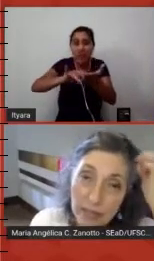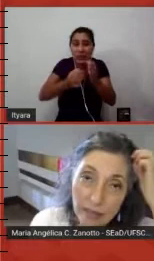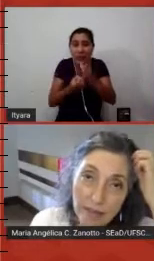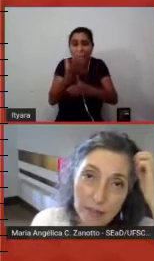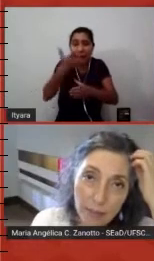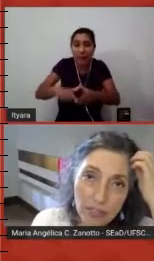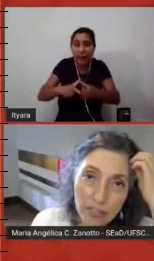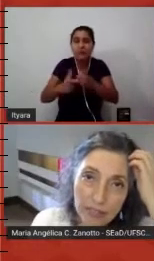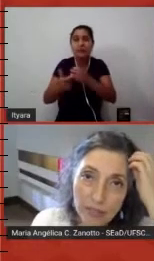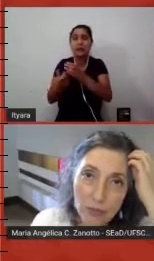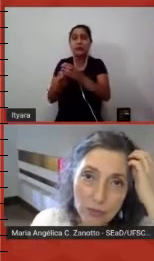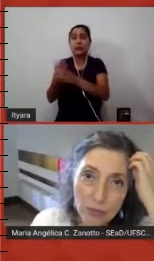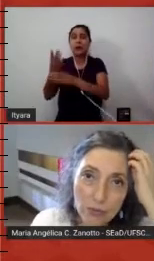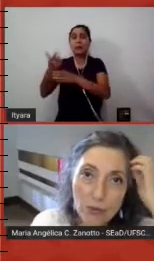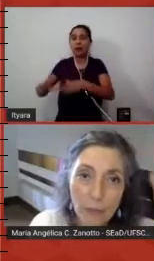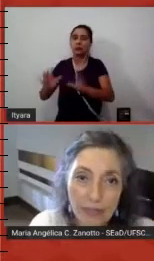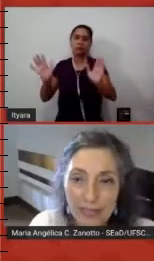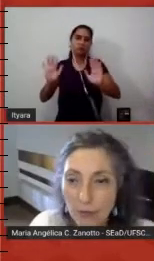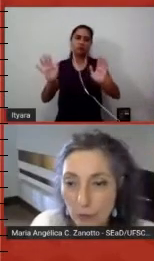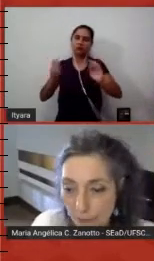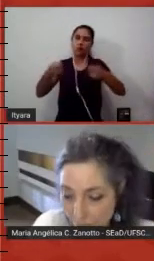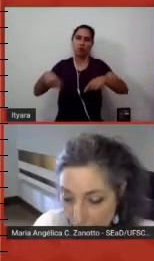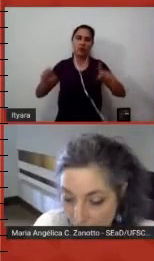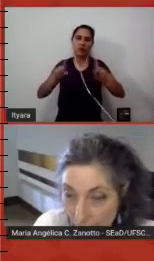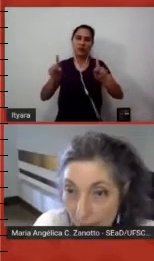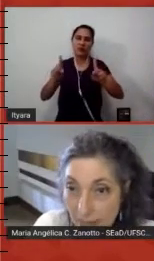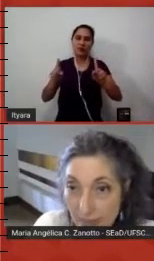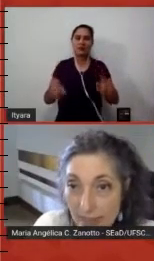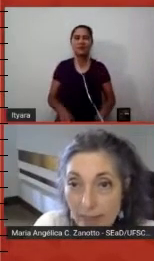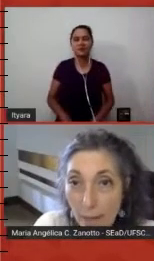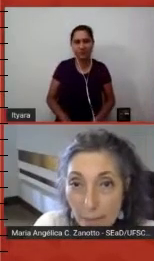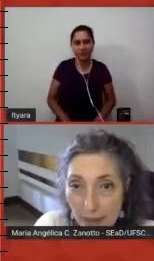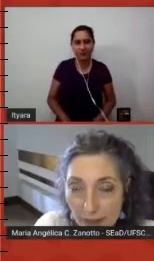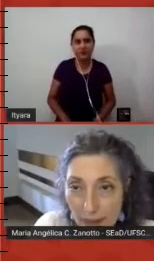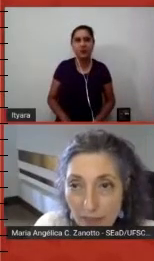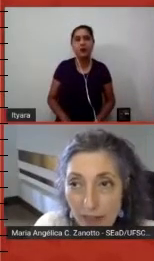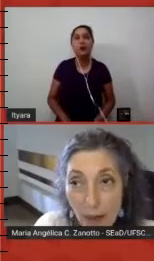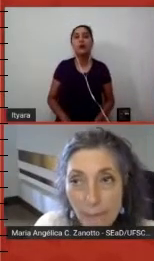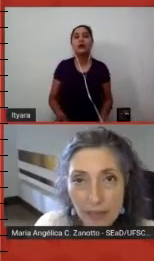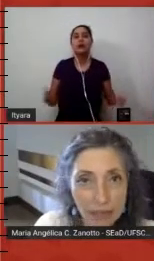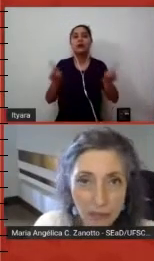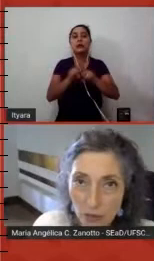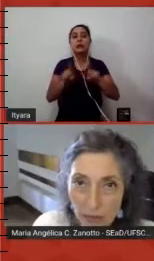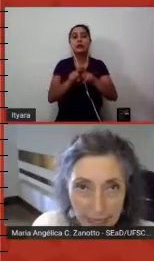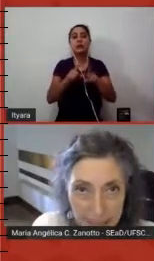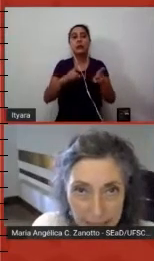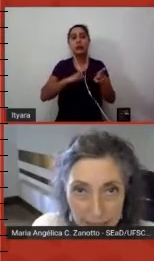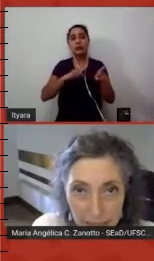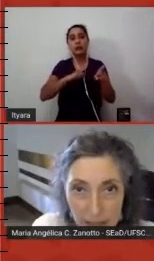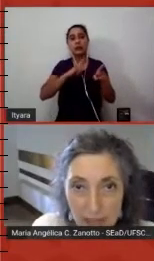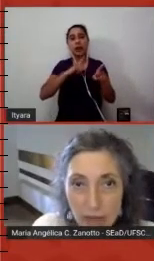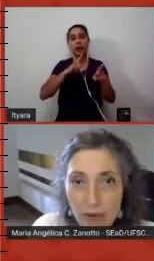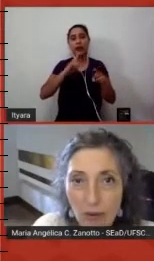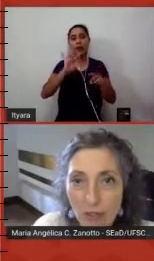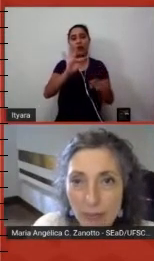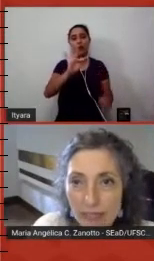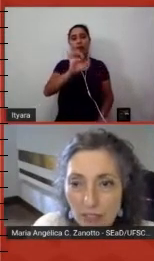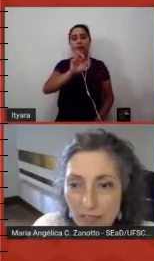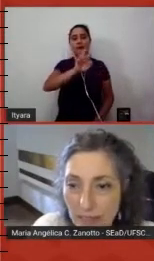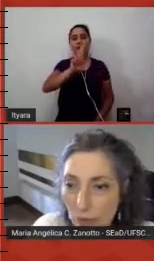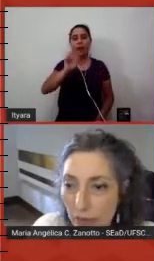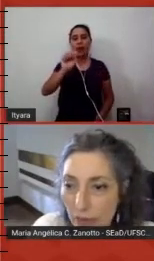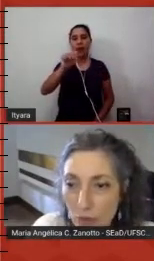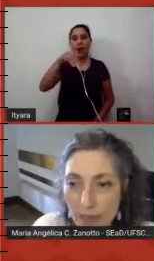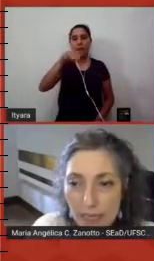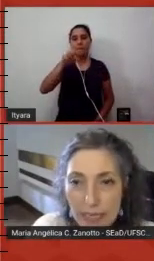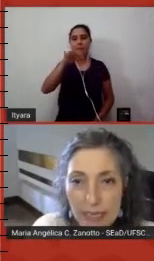edição, que pode ser um complicador. Existem também ferramentas online, né? Então, eu gosto